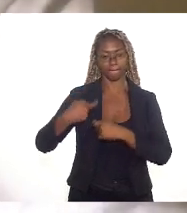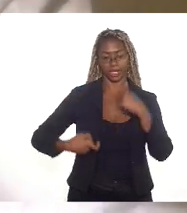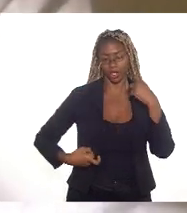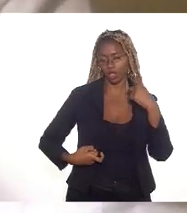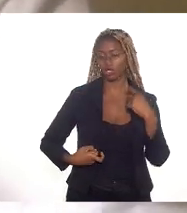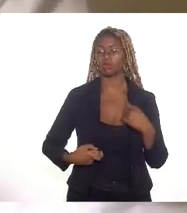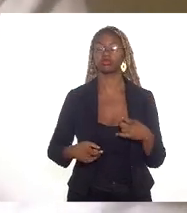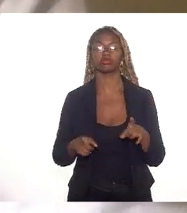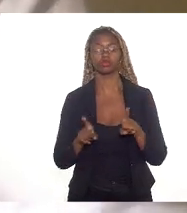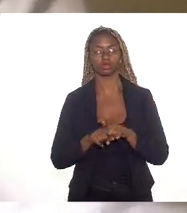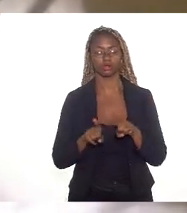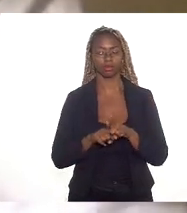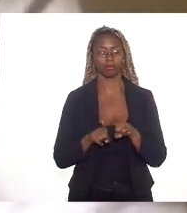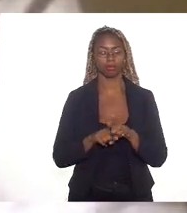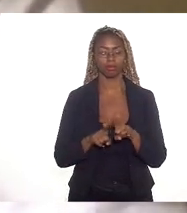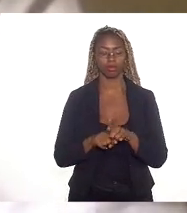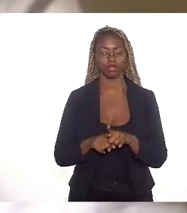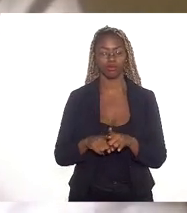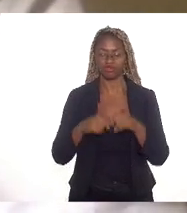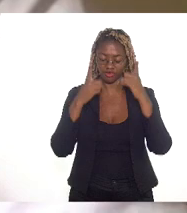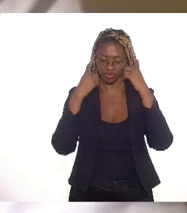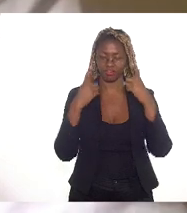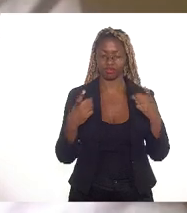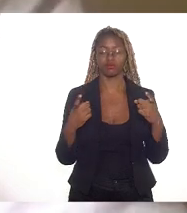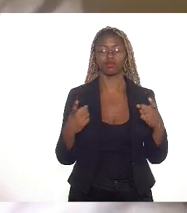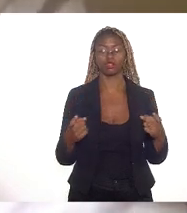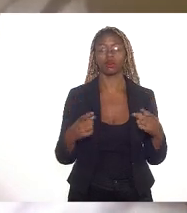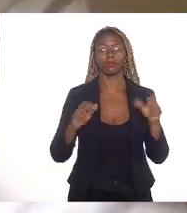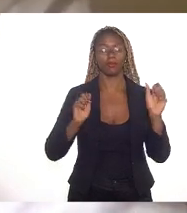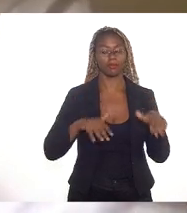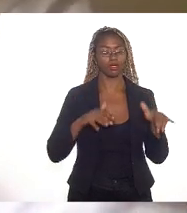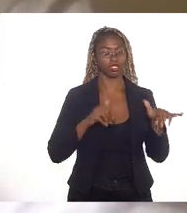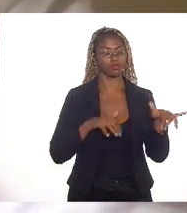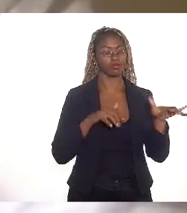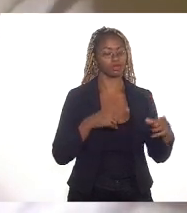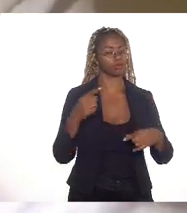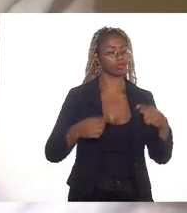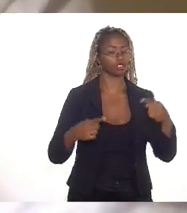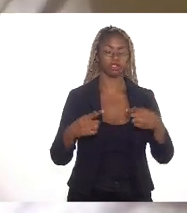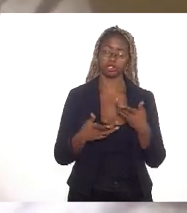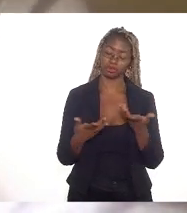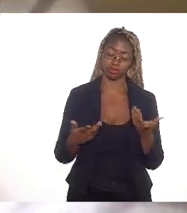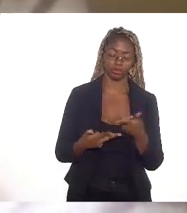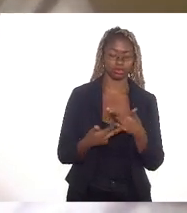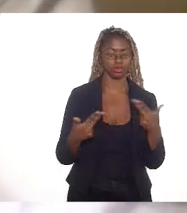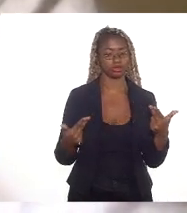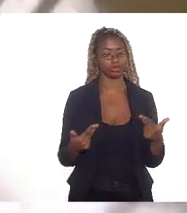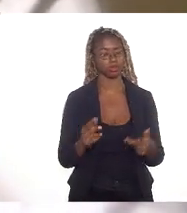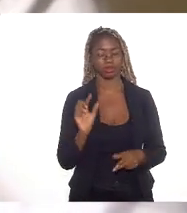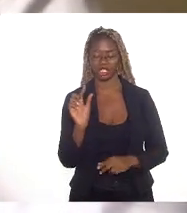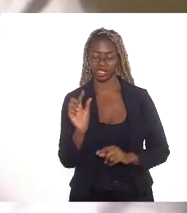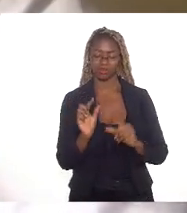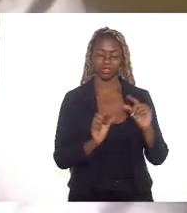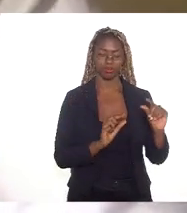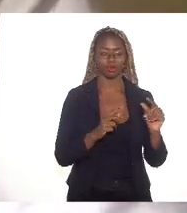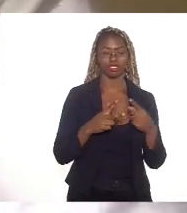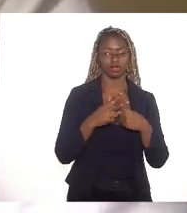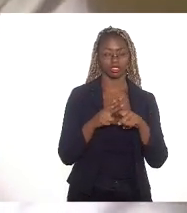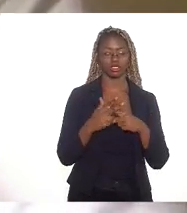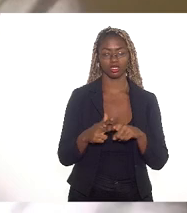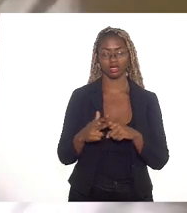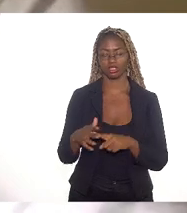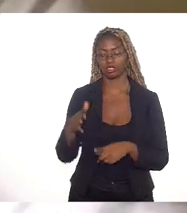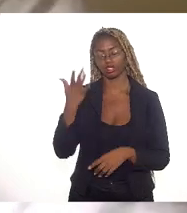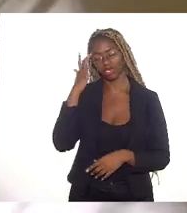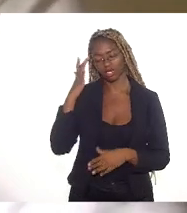de violência, né, truculência em manifestações políticas, então são pequenos ajustes que eu acho que ao longo do caminho